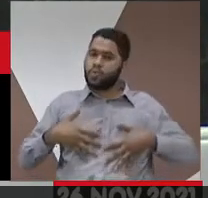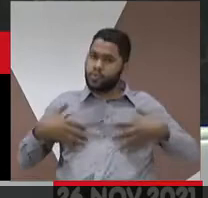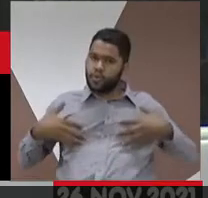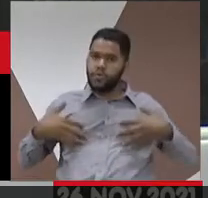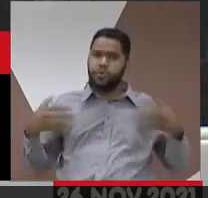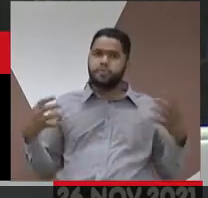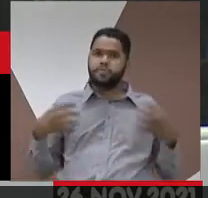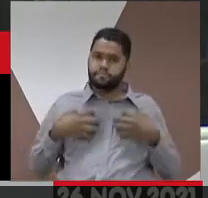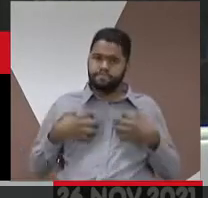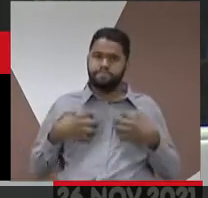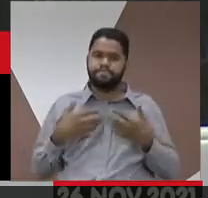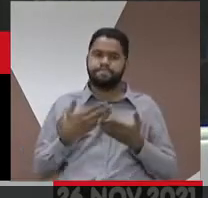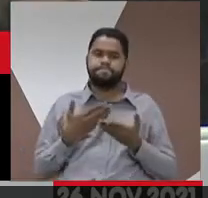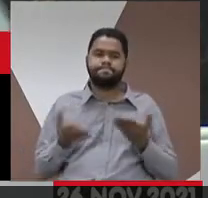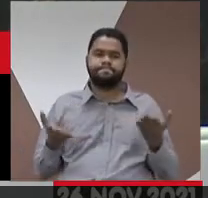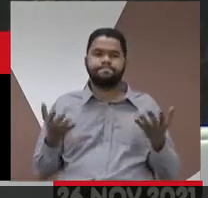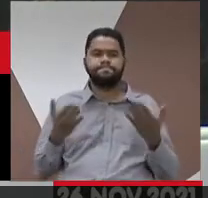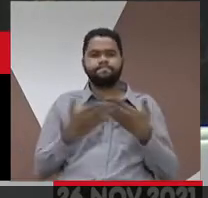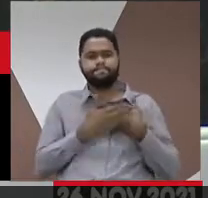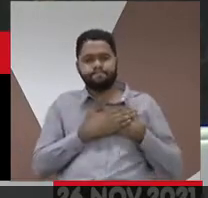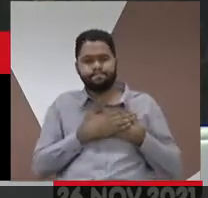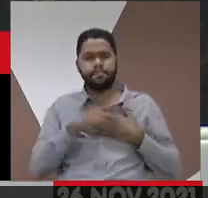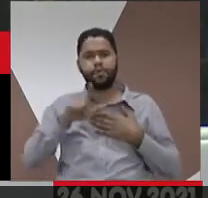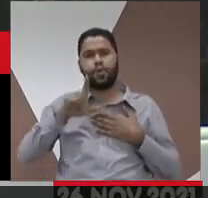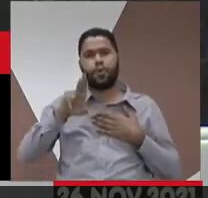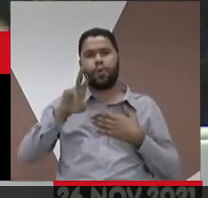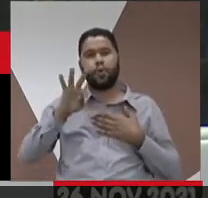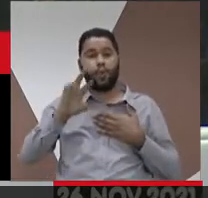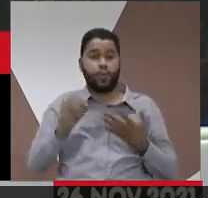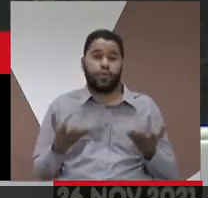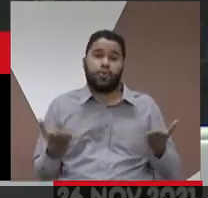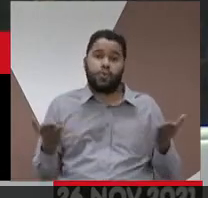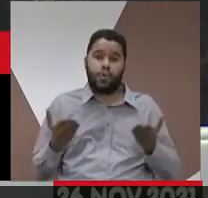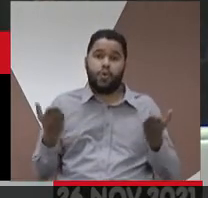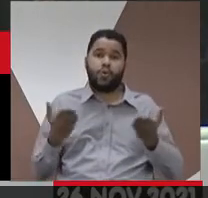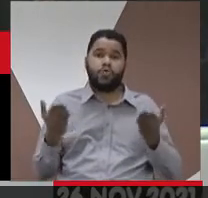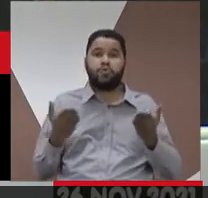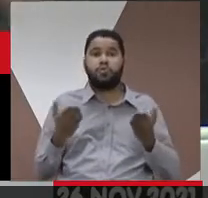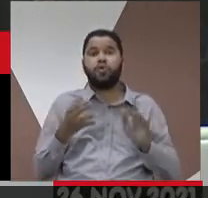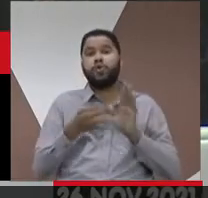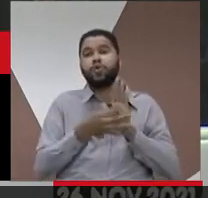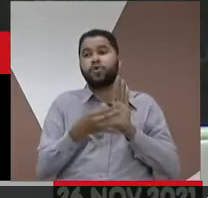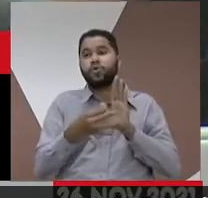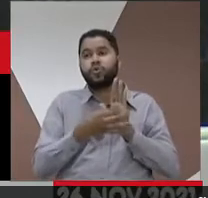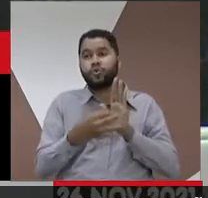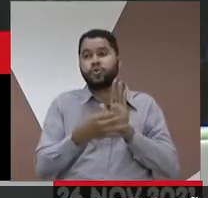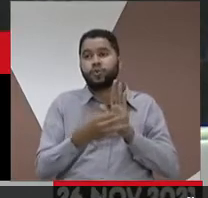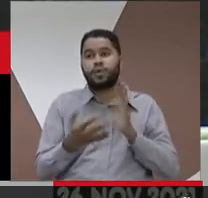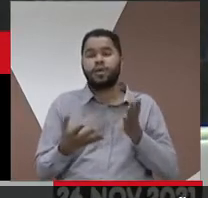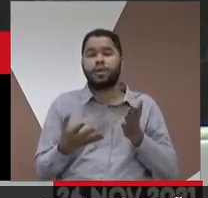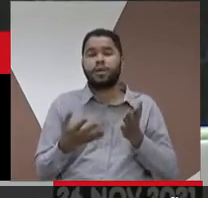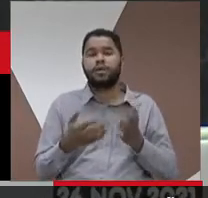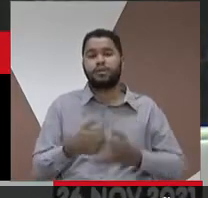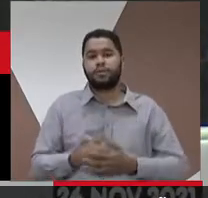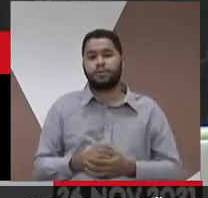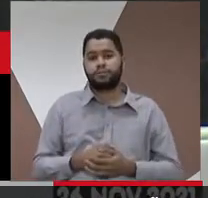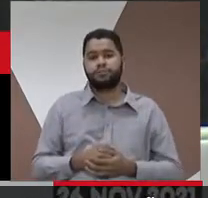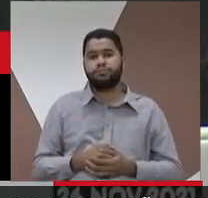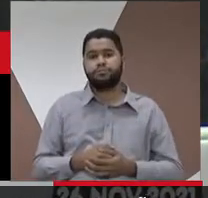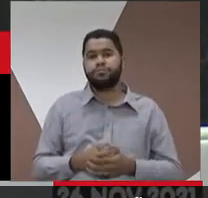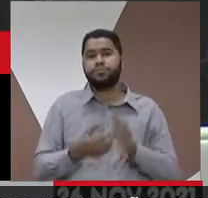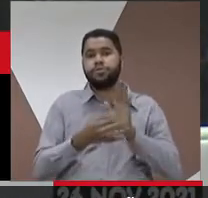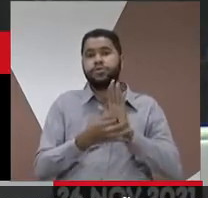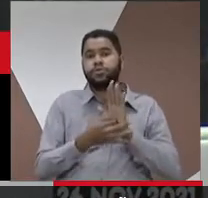perda, colocar o nome que hoje não ouso sugerir nesse traçado que aí está, mas